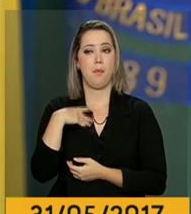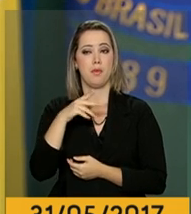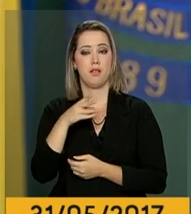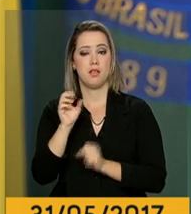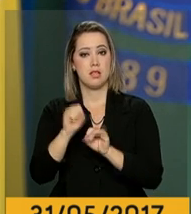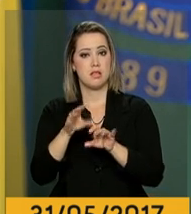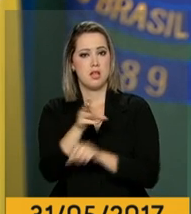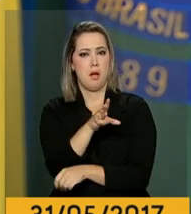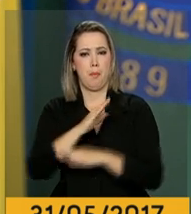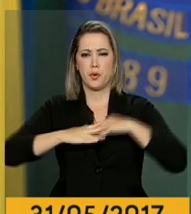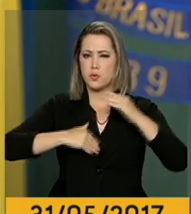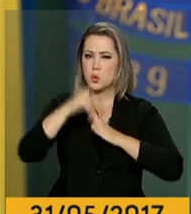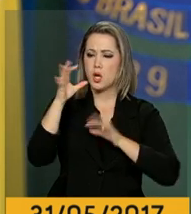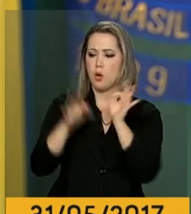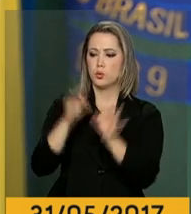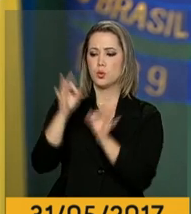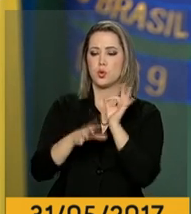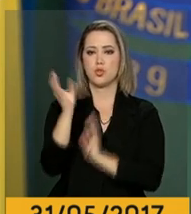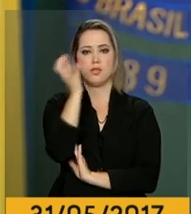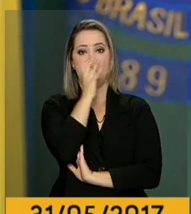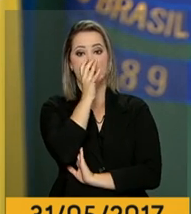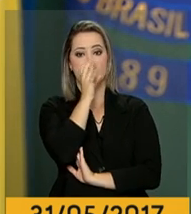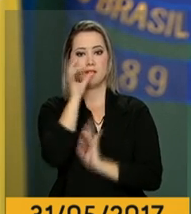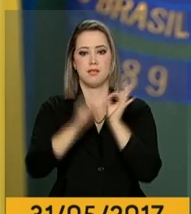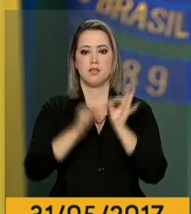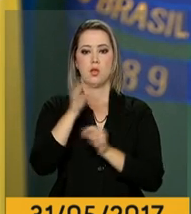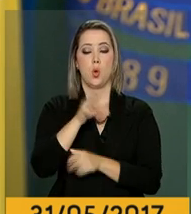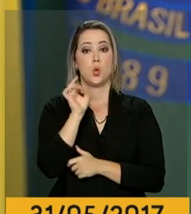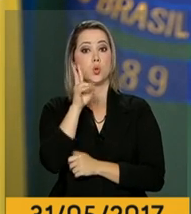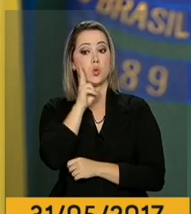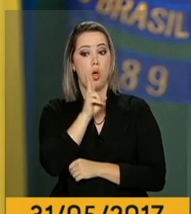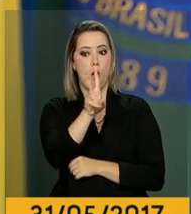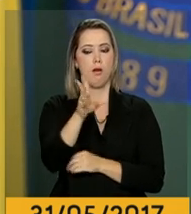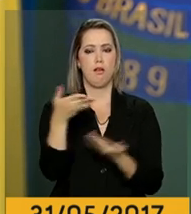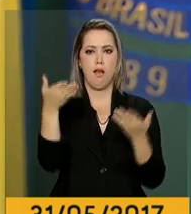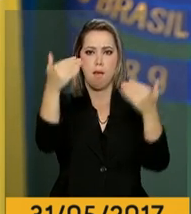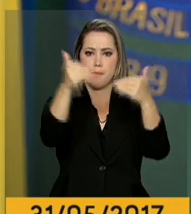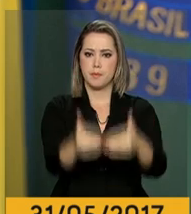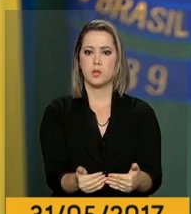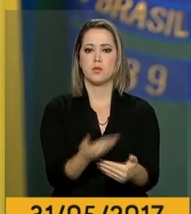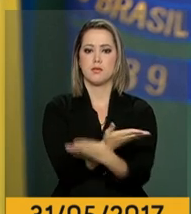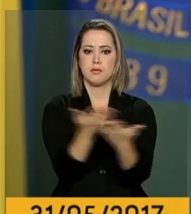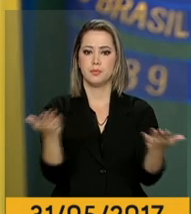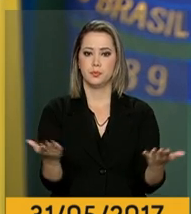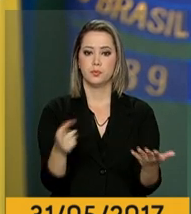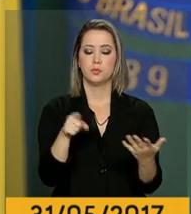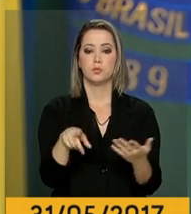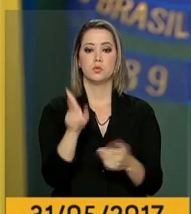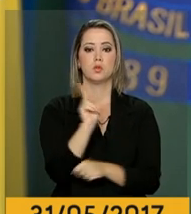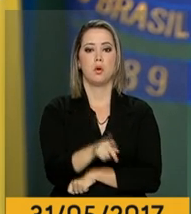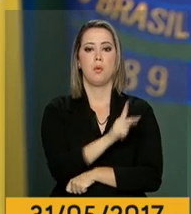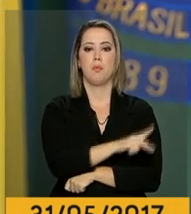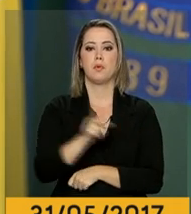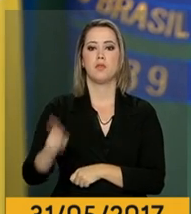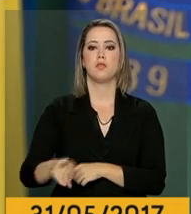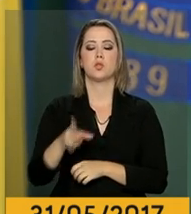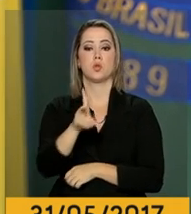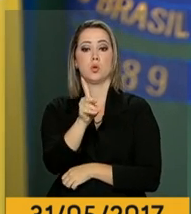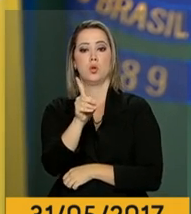da comunidade acadêmica, basta verificar aqueles que vieram à sua posse, como o professor de Direito